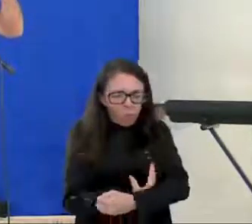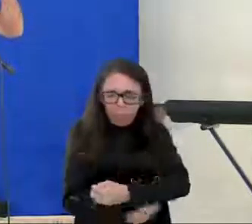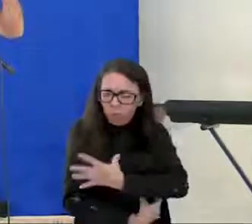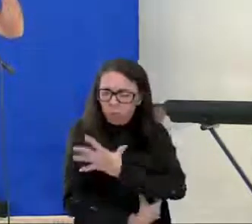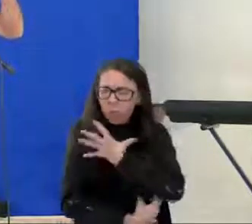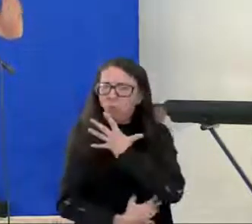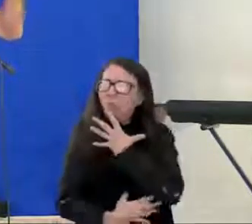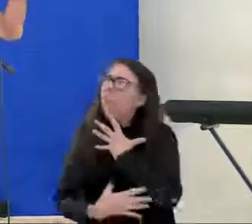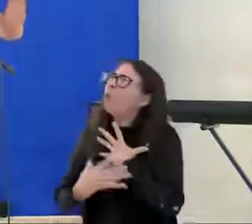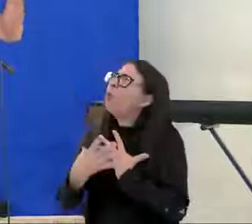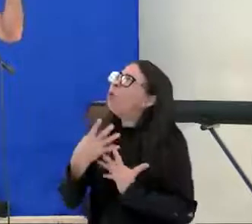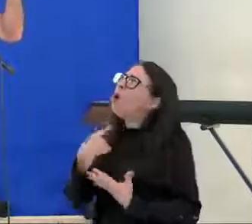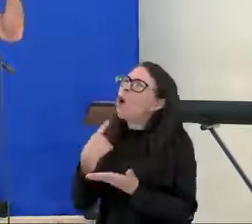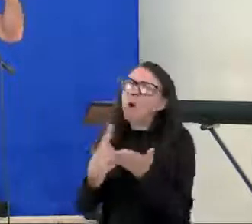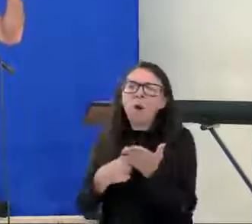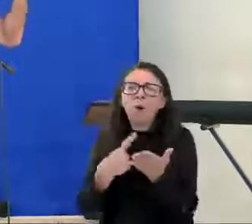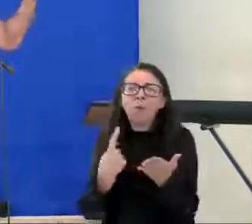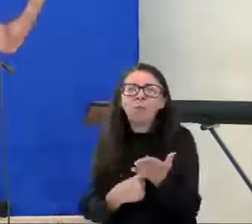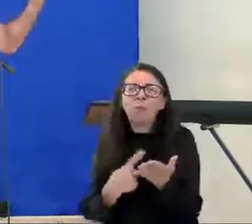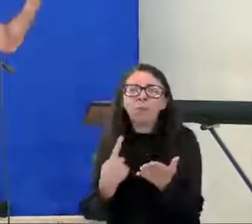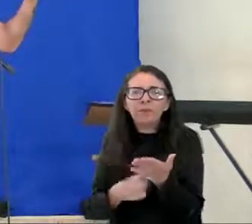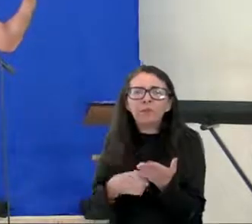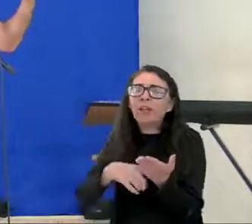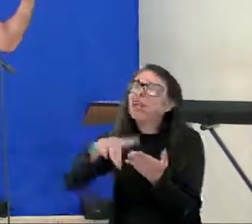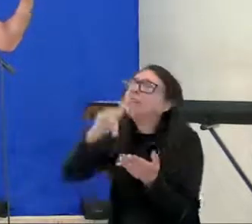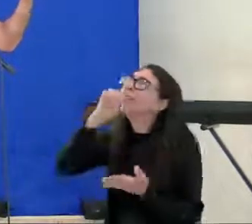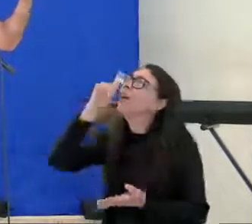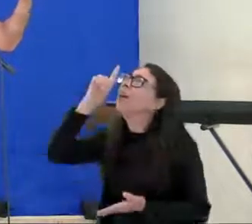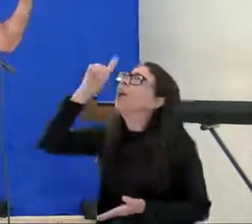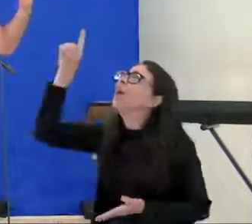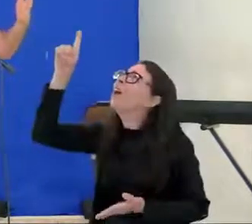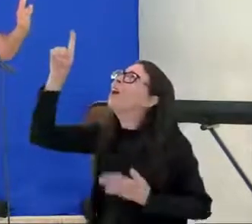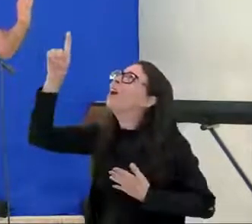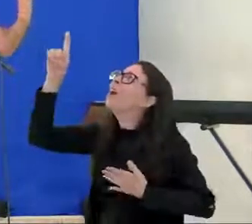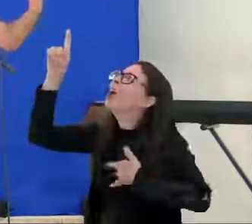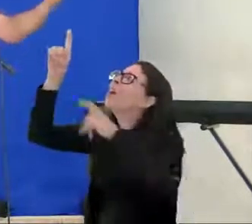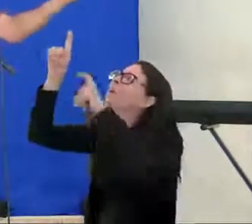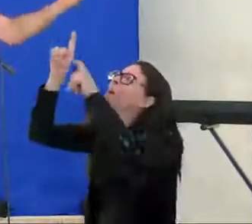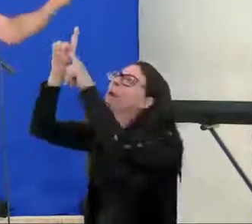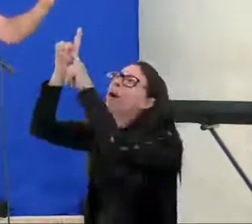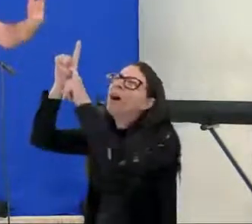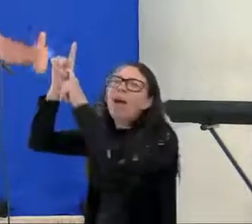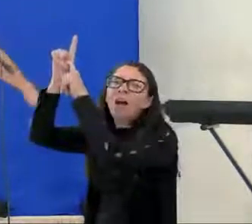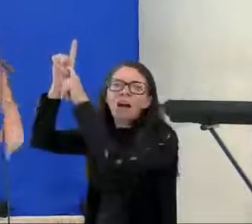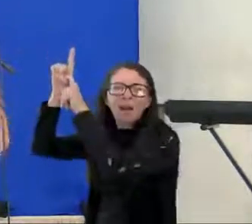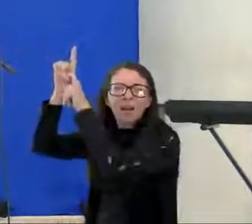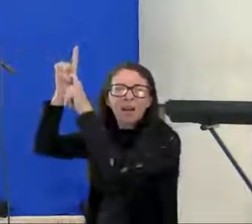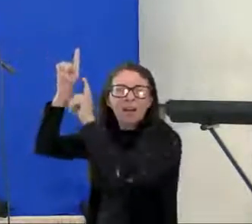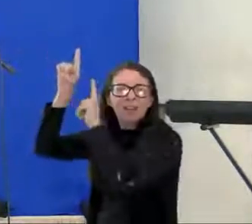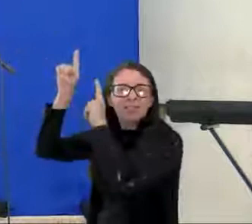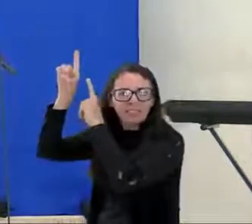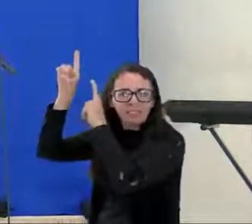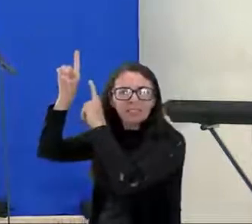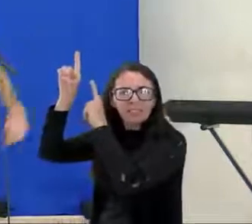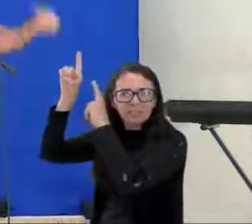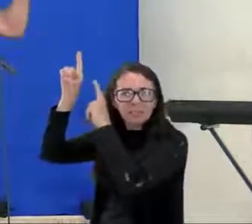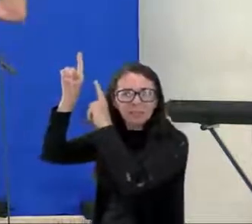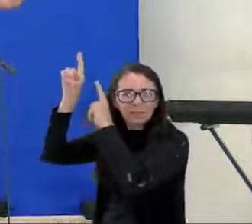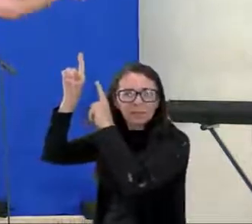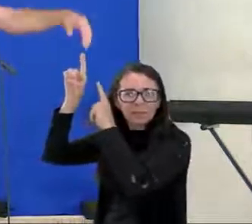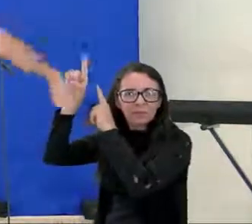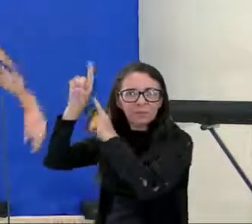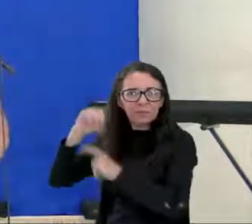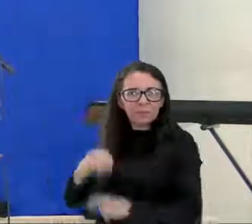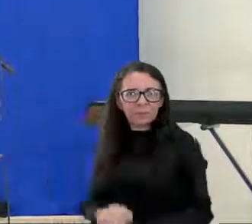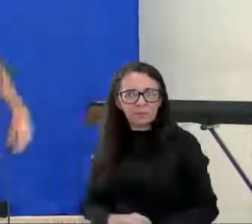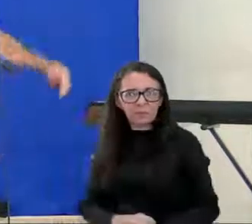Isso é... Os japoneses já descobriram isso, né? Para eles lá, as metas, pastor Geriel, é o seguinte: 0 defeito, 0 quebra